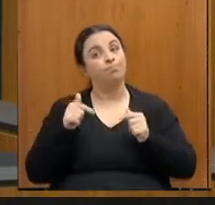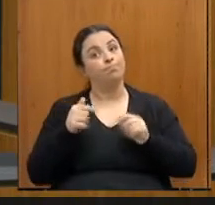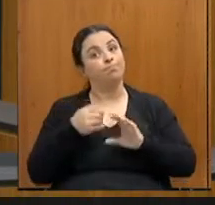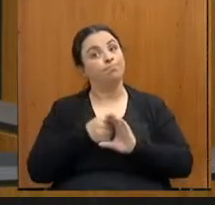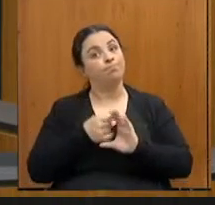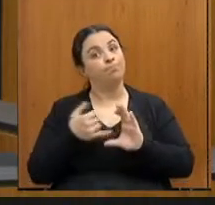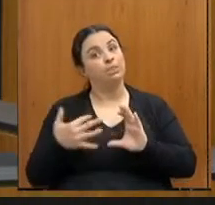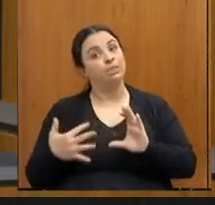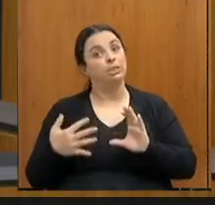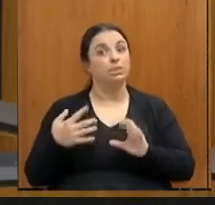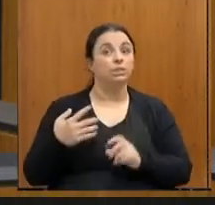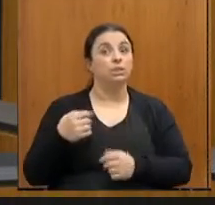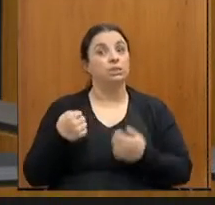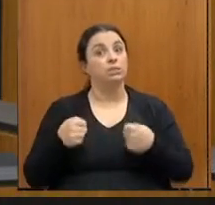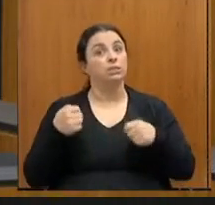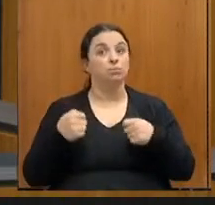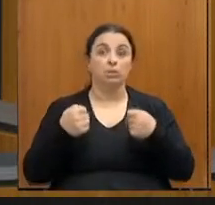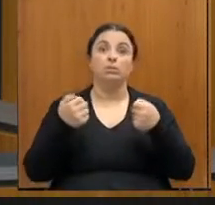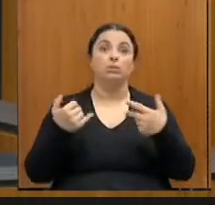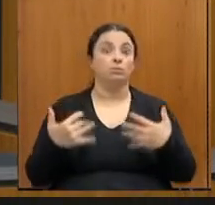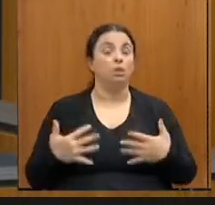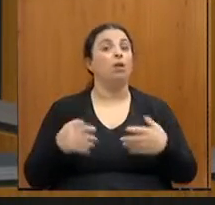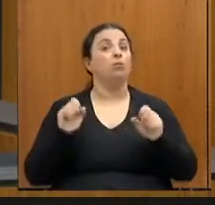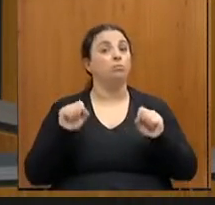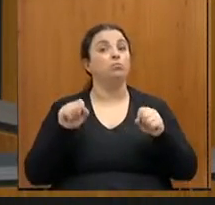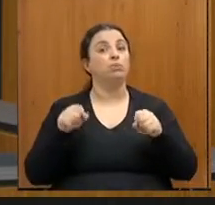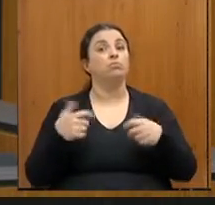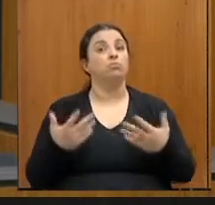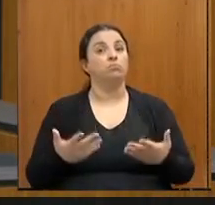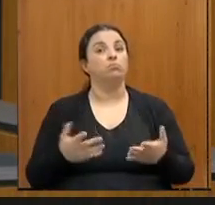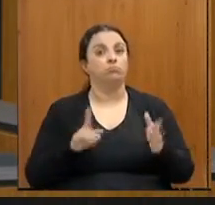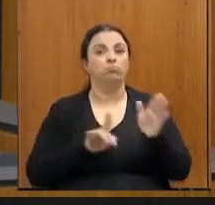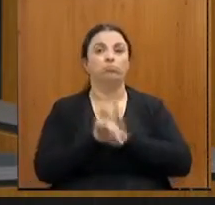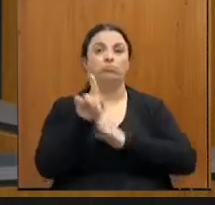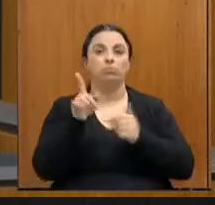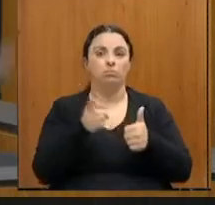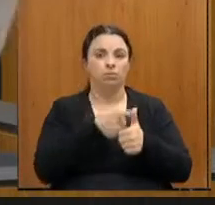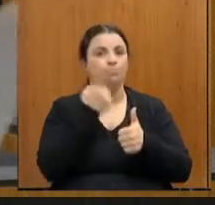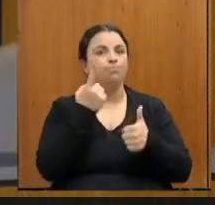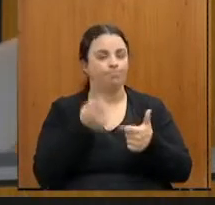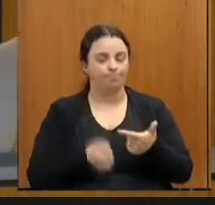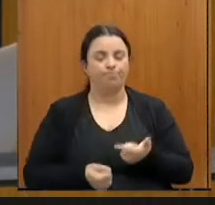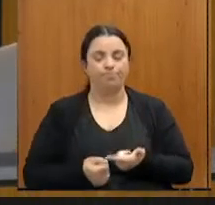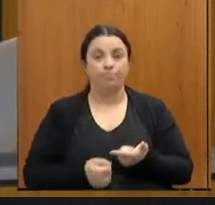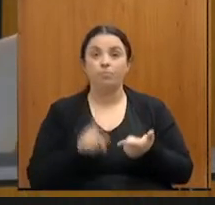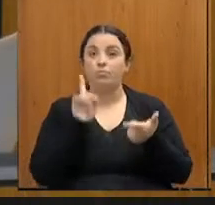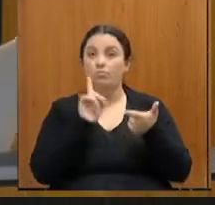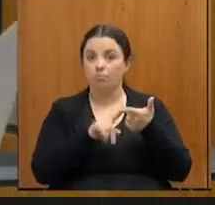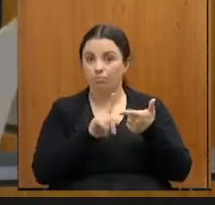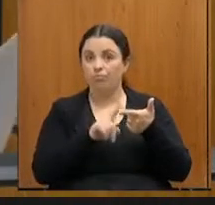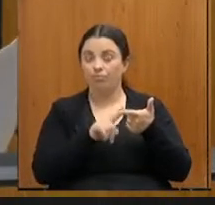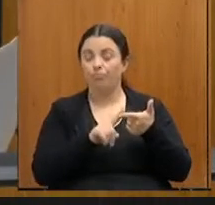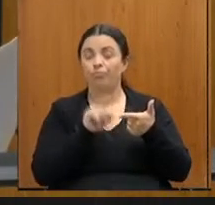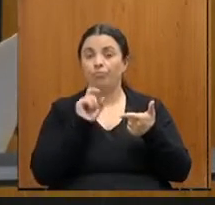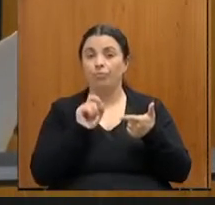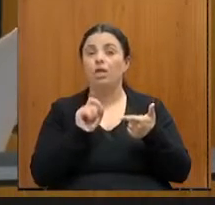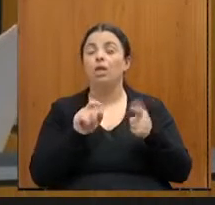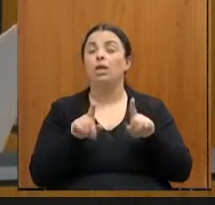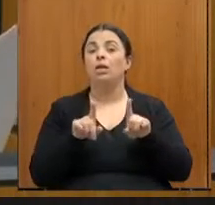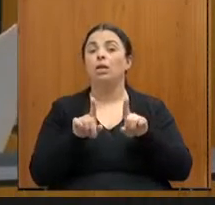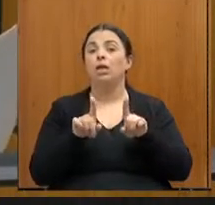parece que precisa ser explicada é a minha primeira questão é uma segundo questionamento também